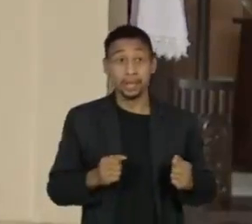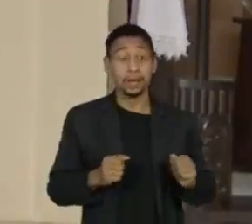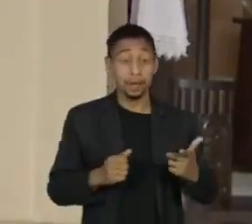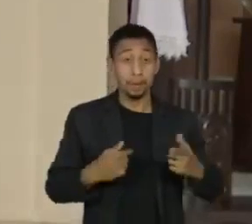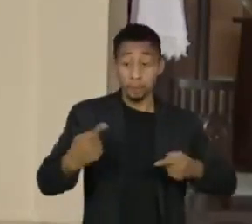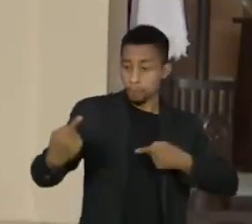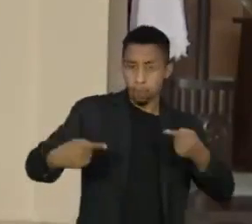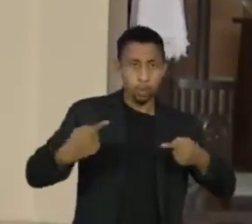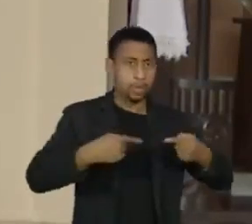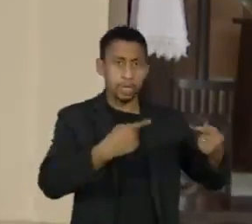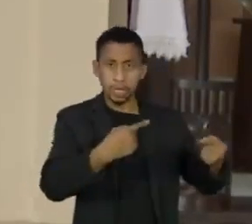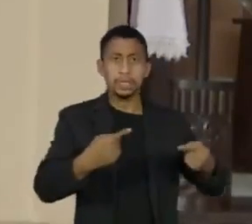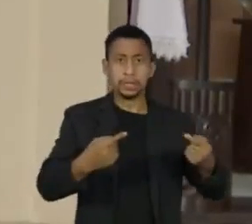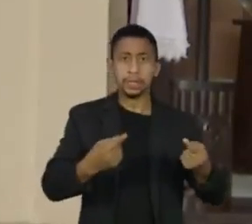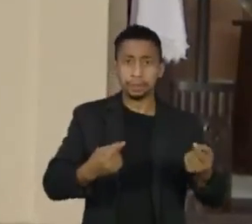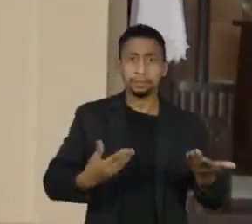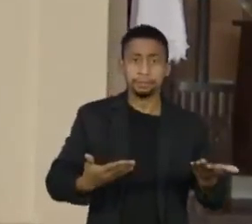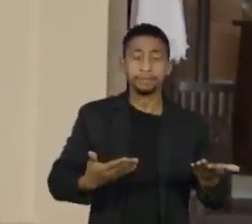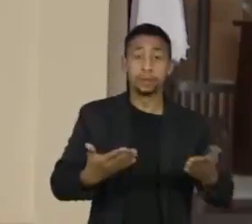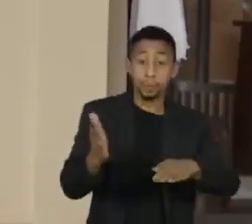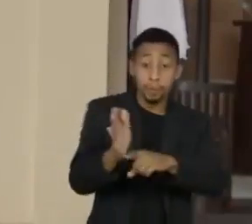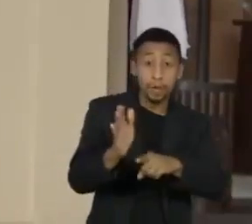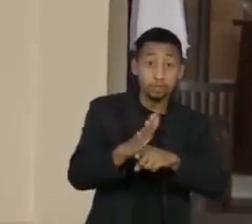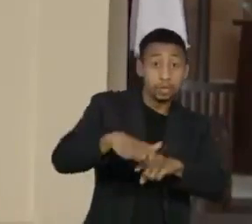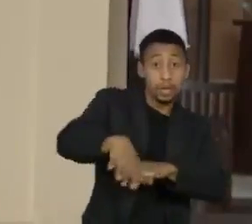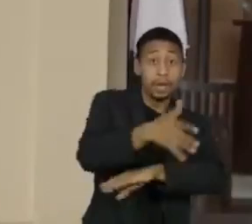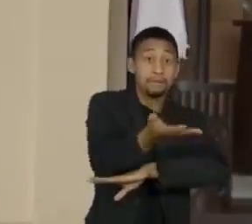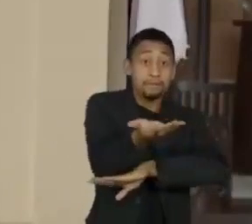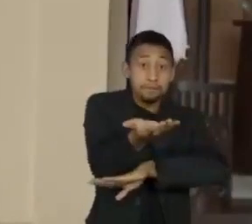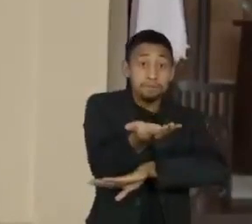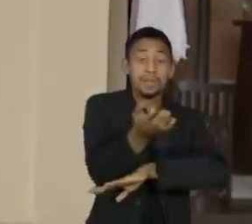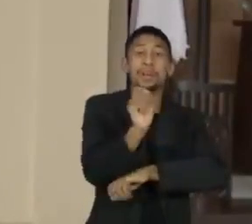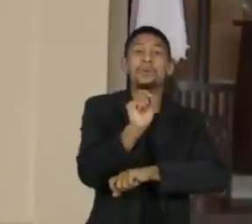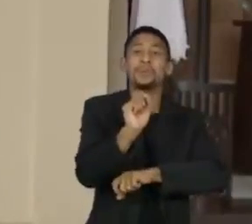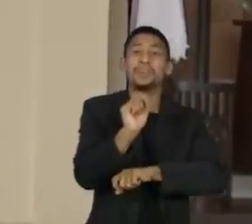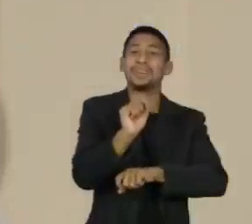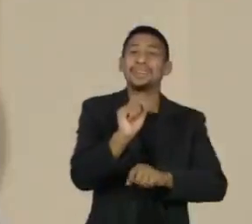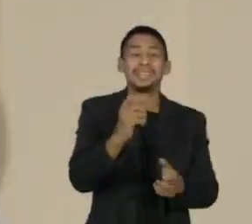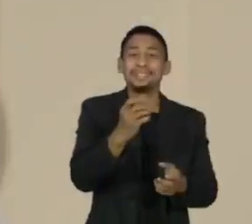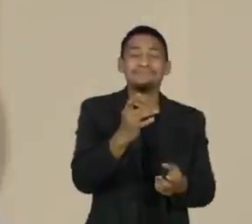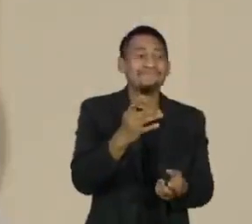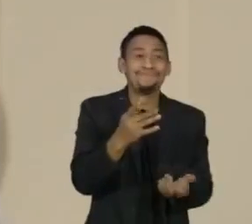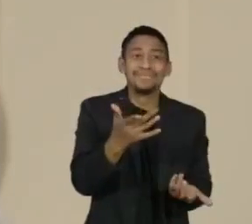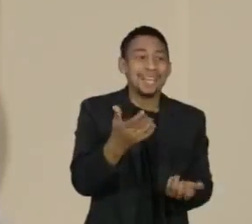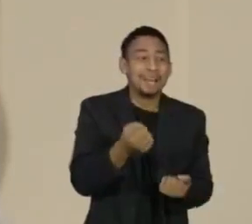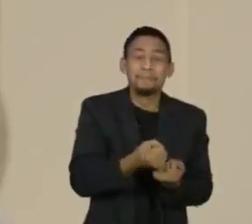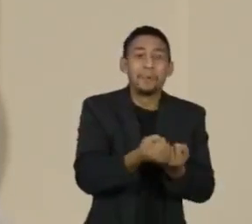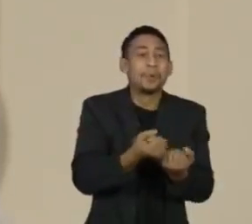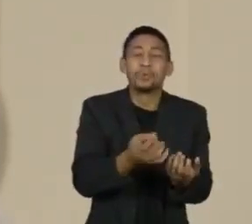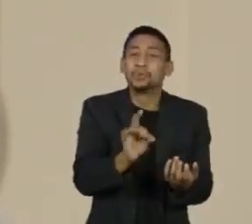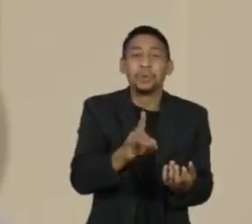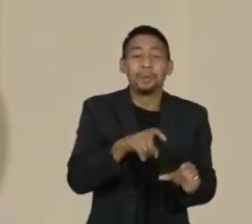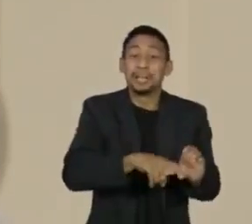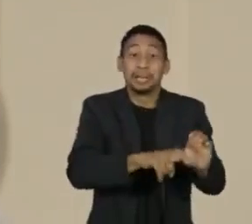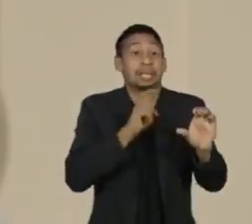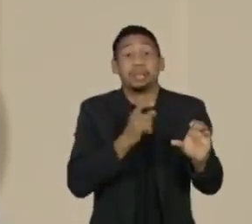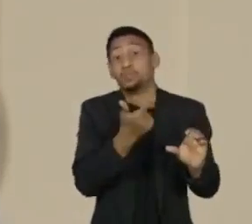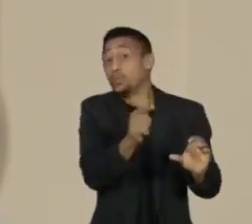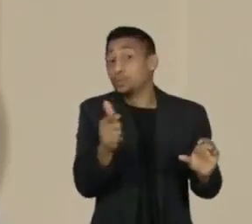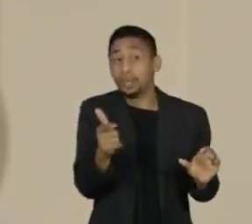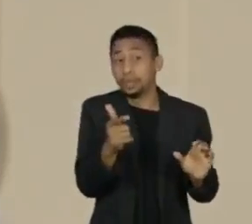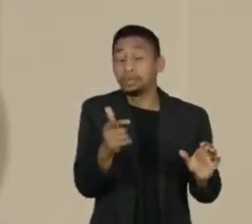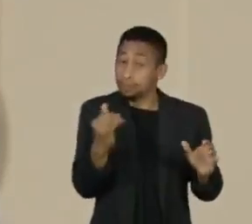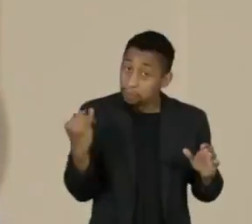políticas que existem para a população de rua são de tutela, não de autonomia. Então, uma providência que seria muito